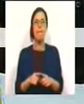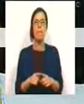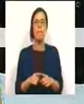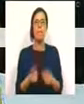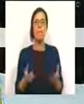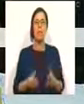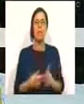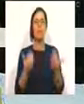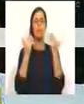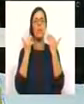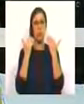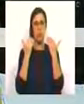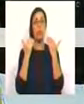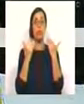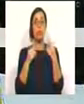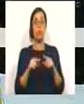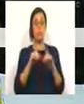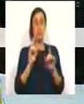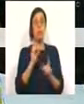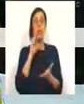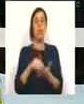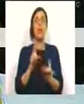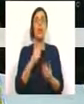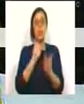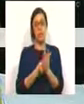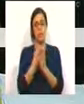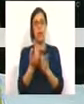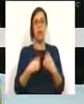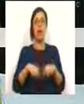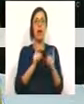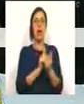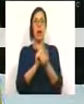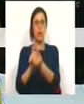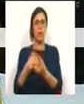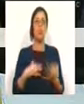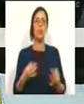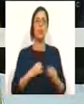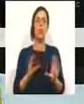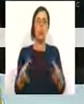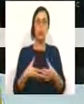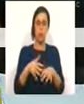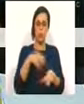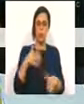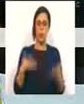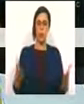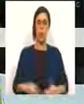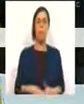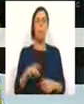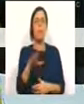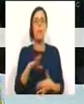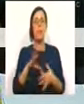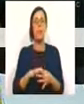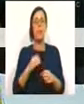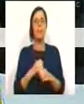informar até porque isto resulta de várias audiências temos recebido nosso grupo parlamentar da situação